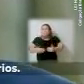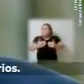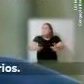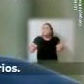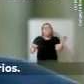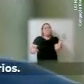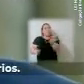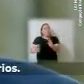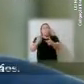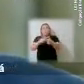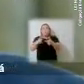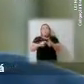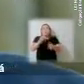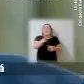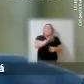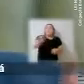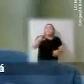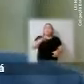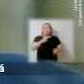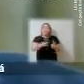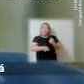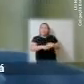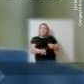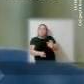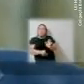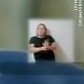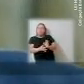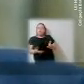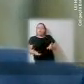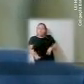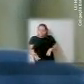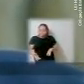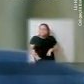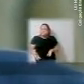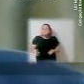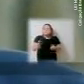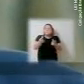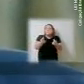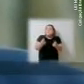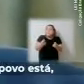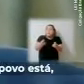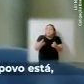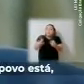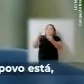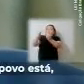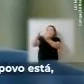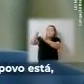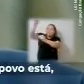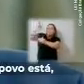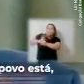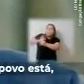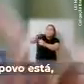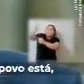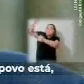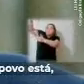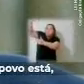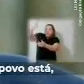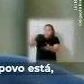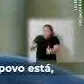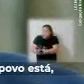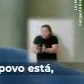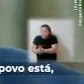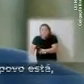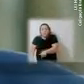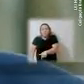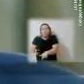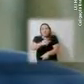problema dos 40 ministérios É o problema que cada um que acampa lá Tem seus negócios a fazer também E o dinheiro fica lá em cima